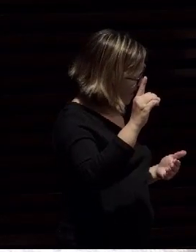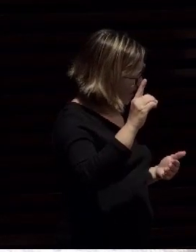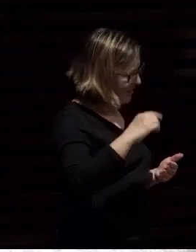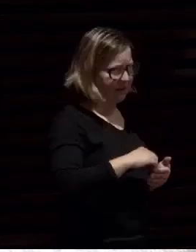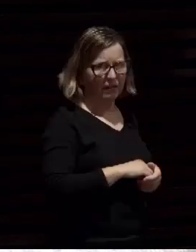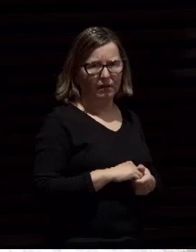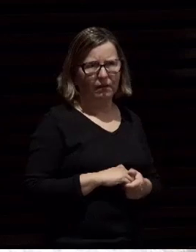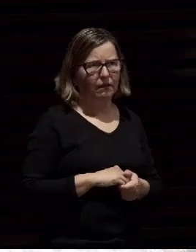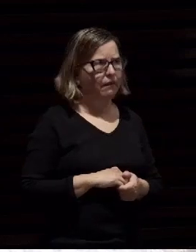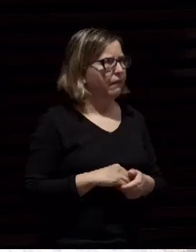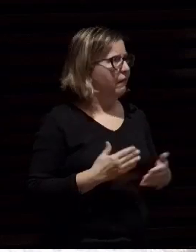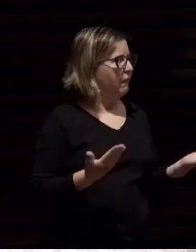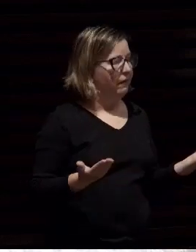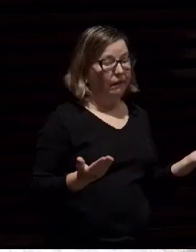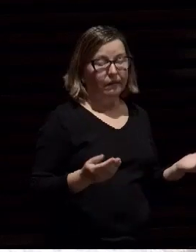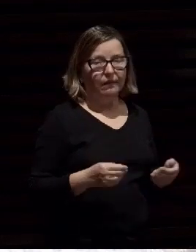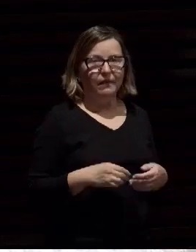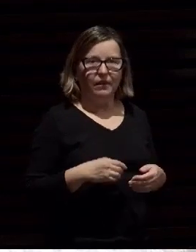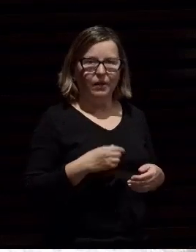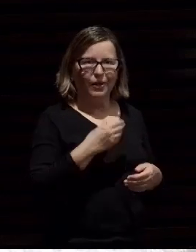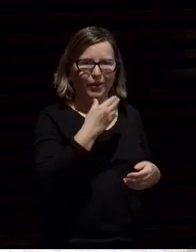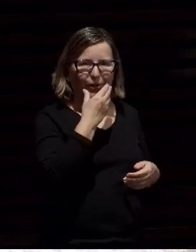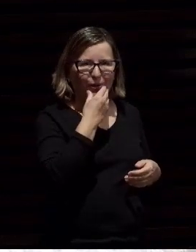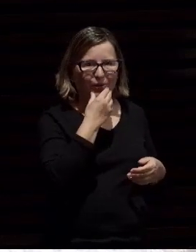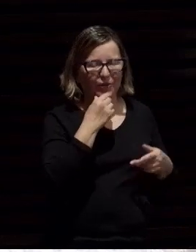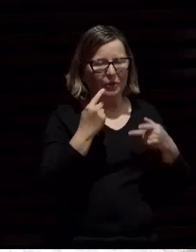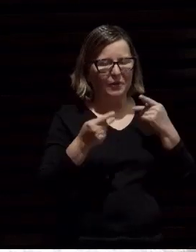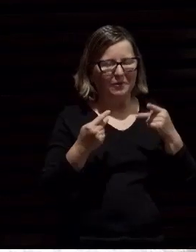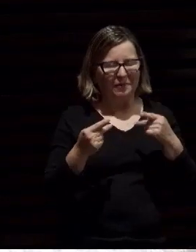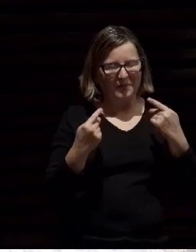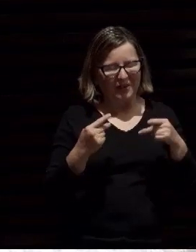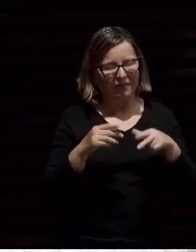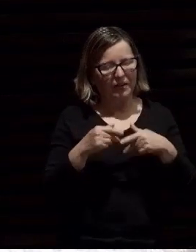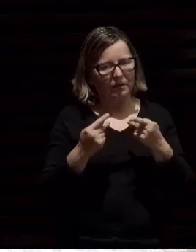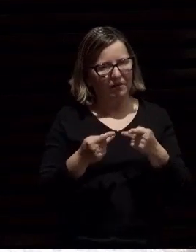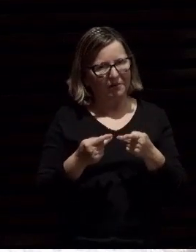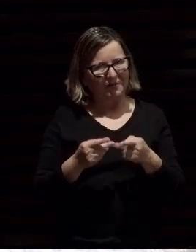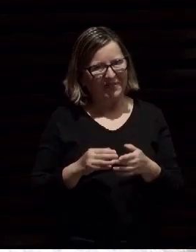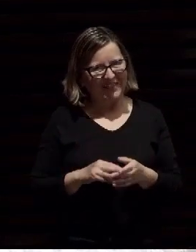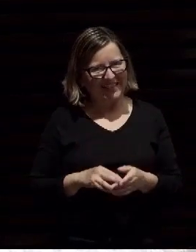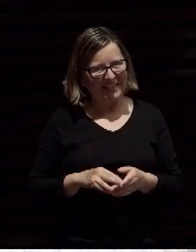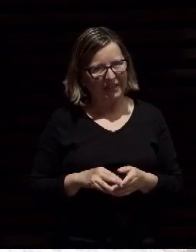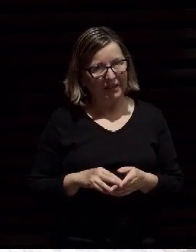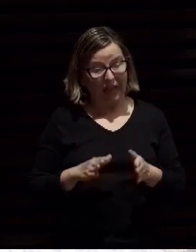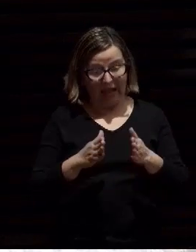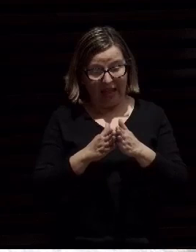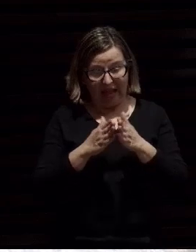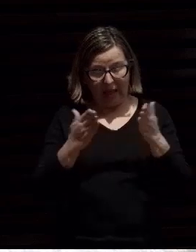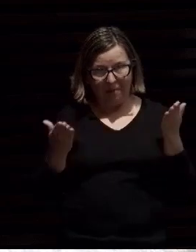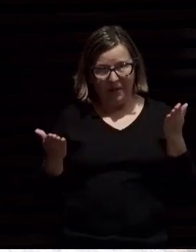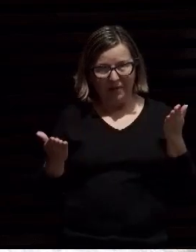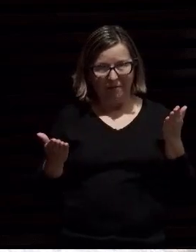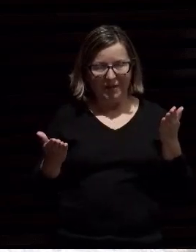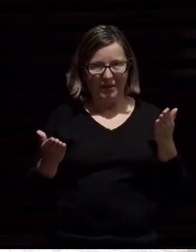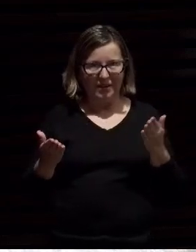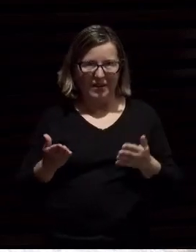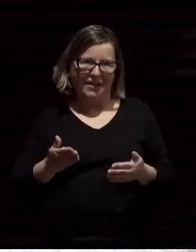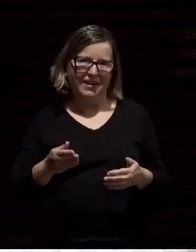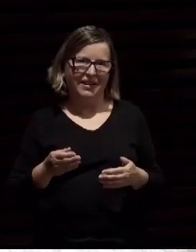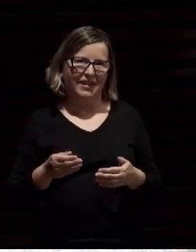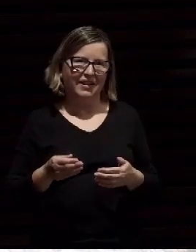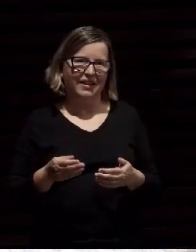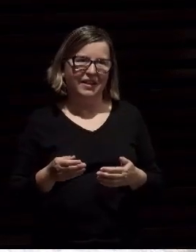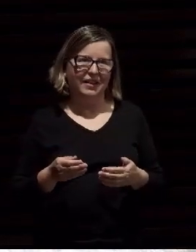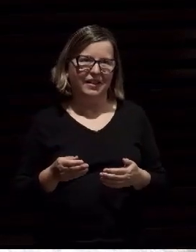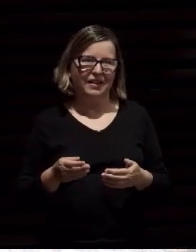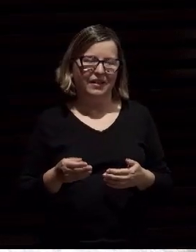E o MacArthur disse uma coisa que eu não posso esquecer. Ele disse, a Bíblia é como um leão. Basta você abrir